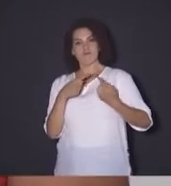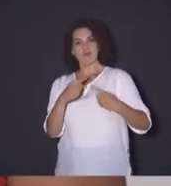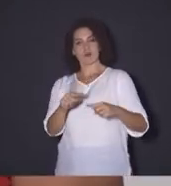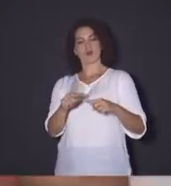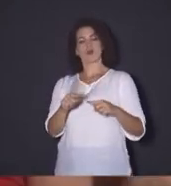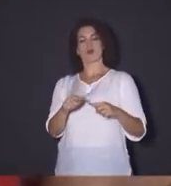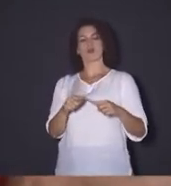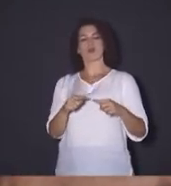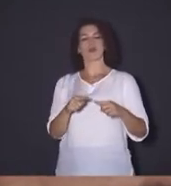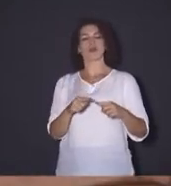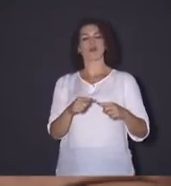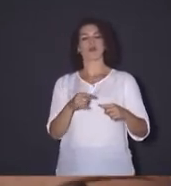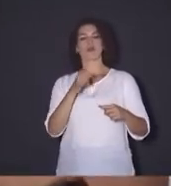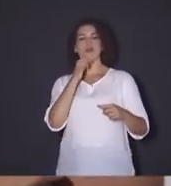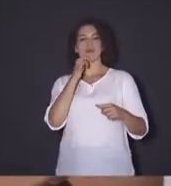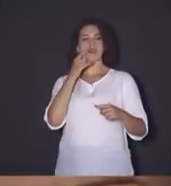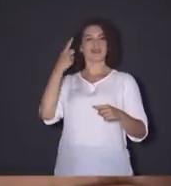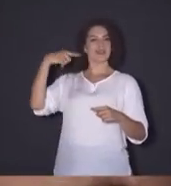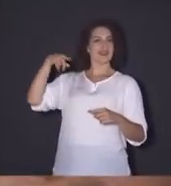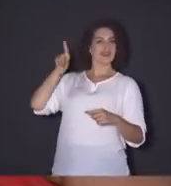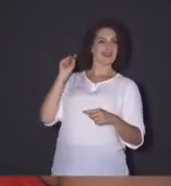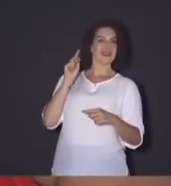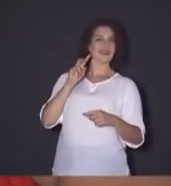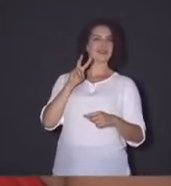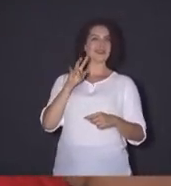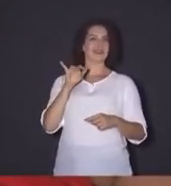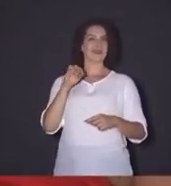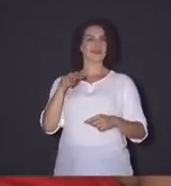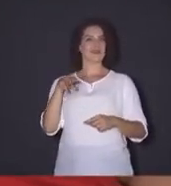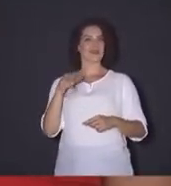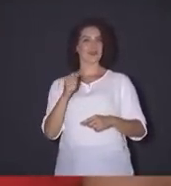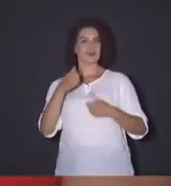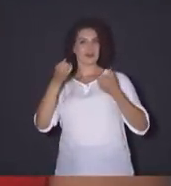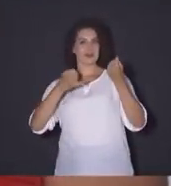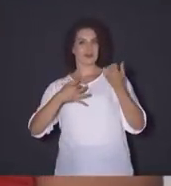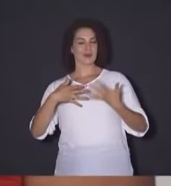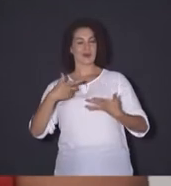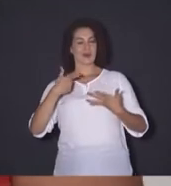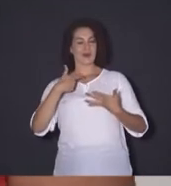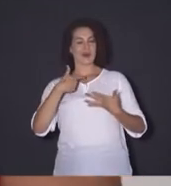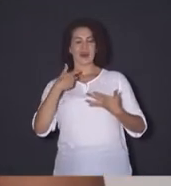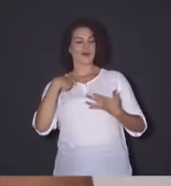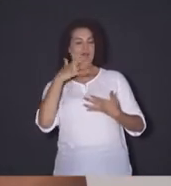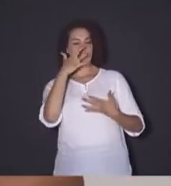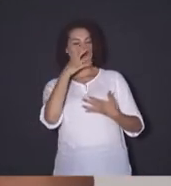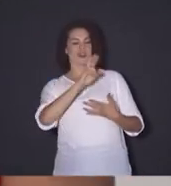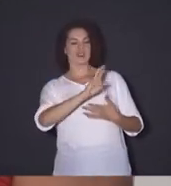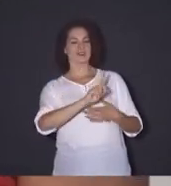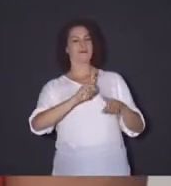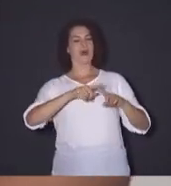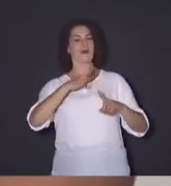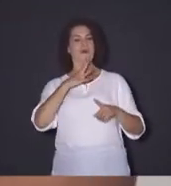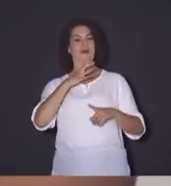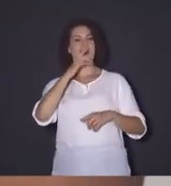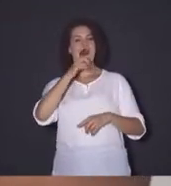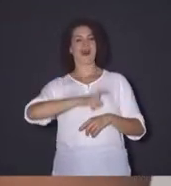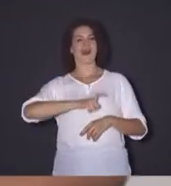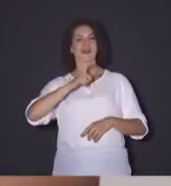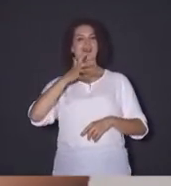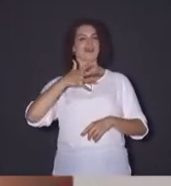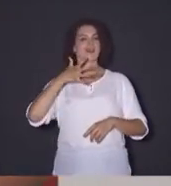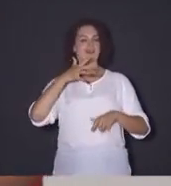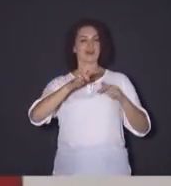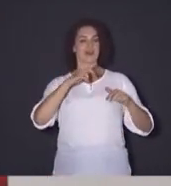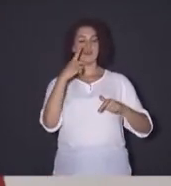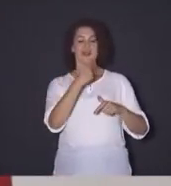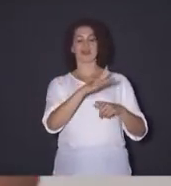então teve agora mais cedo havia uma reis né que não pôde acompanhar a fala dela mas conheço o trabalho dela e por exemplo a presença de